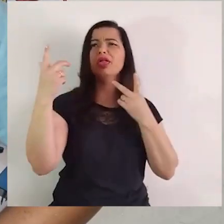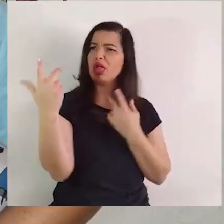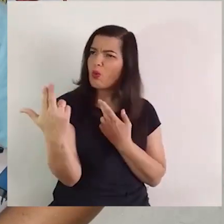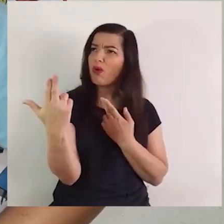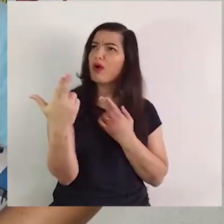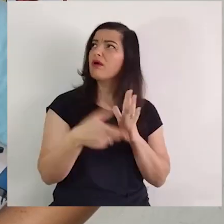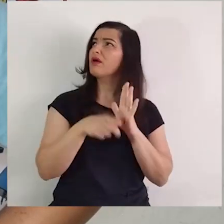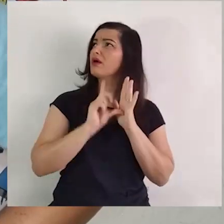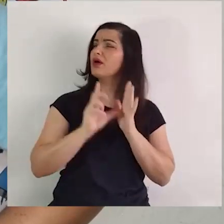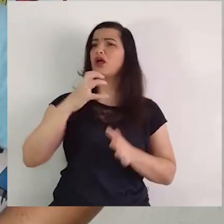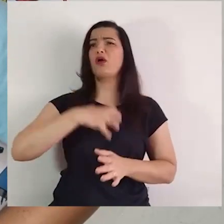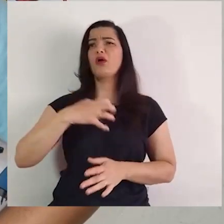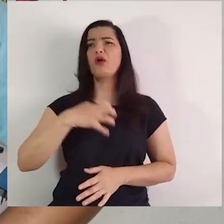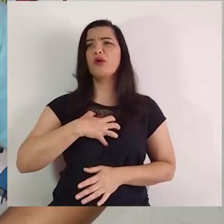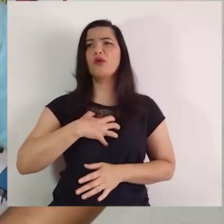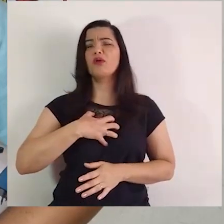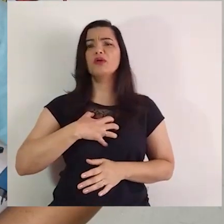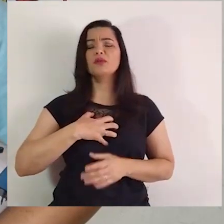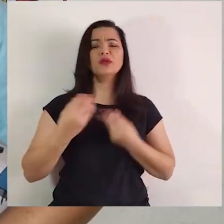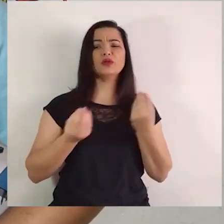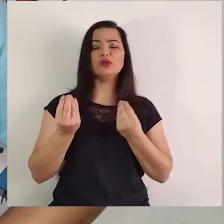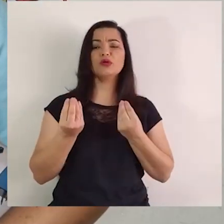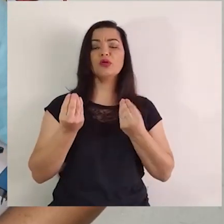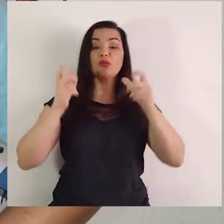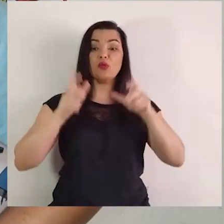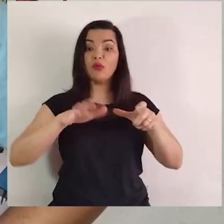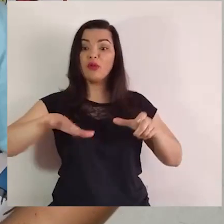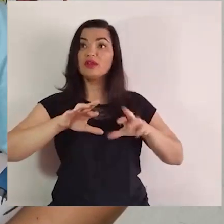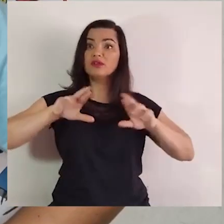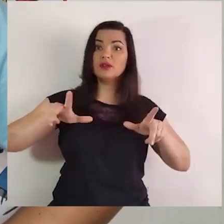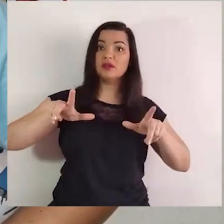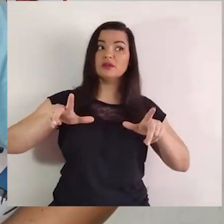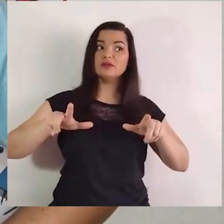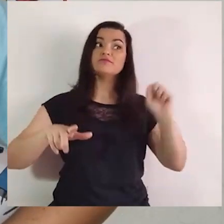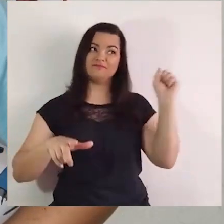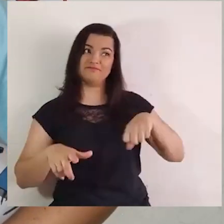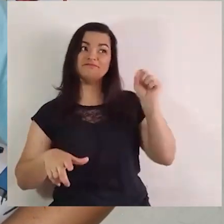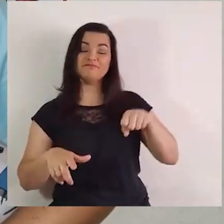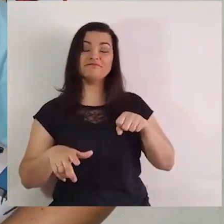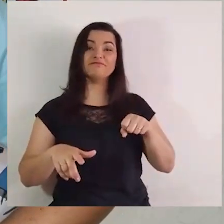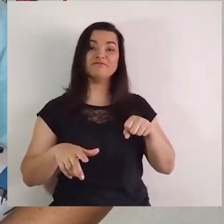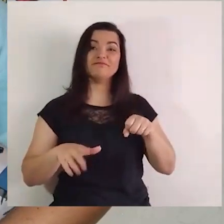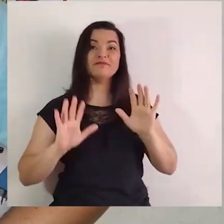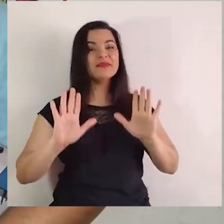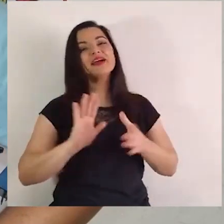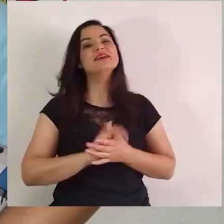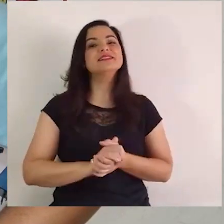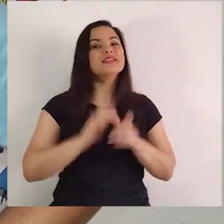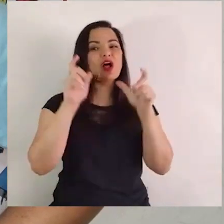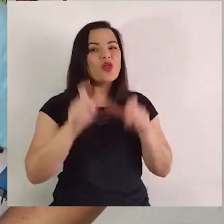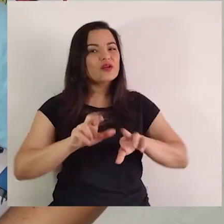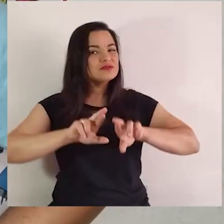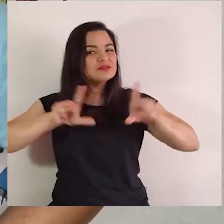sobre comportamento nos diferentes espaços? Vou sim, senhores, mas é de